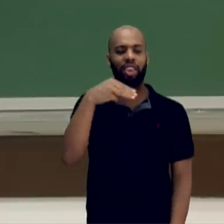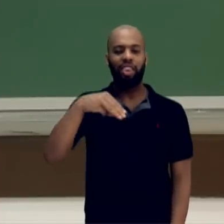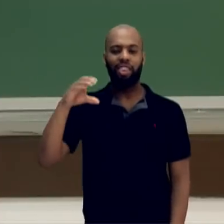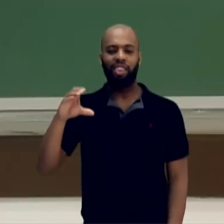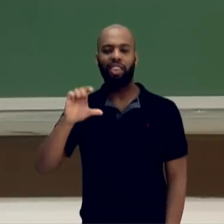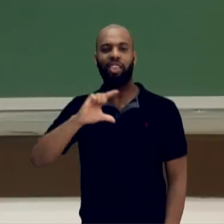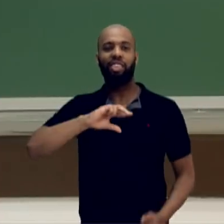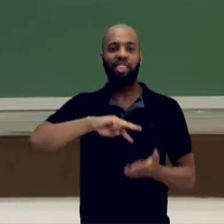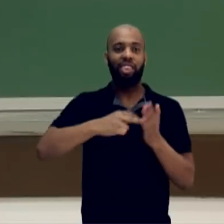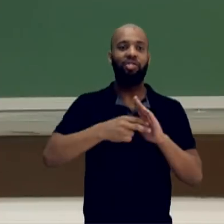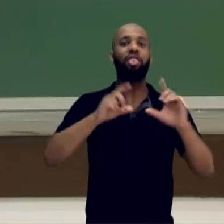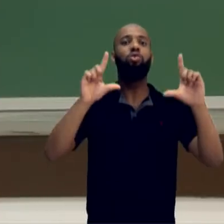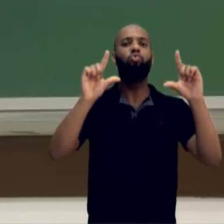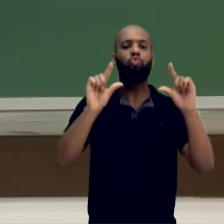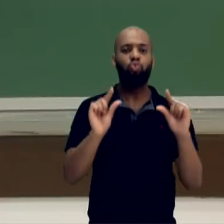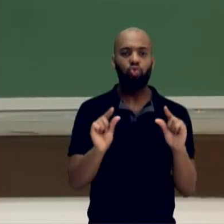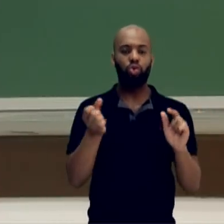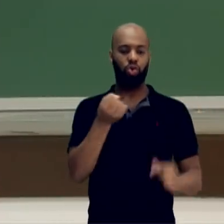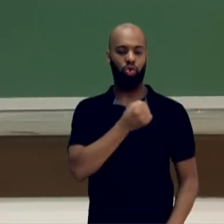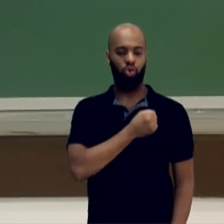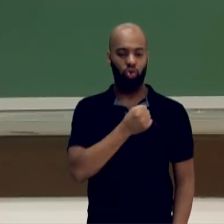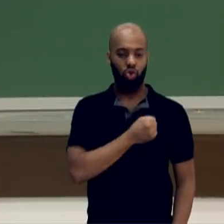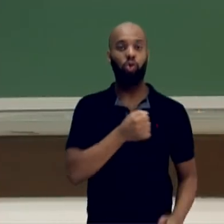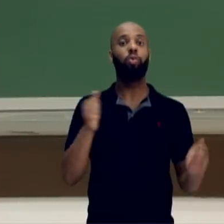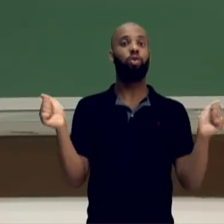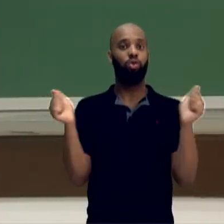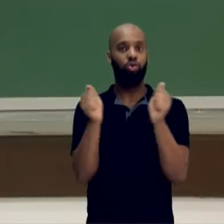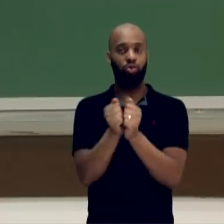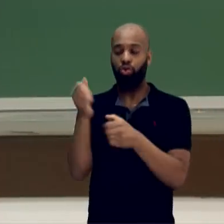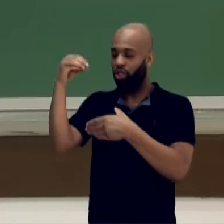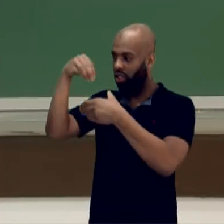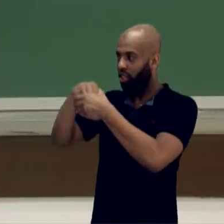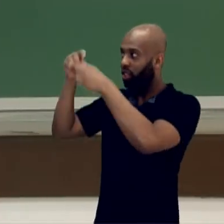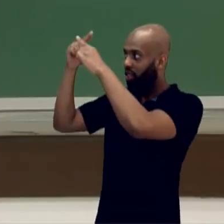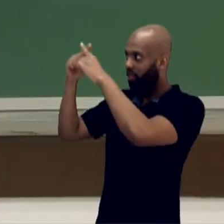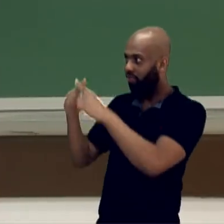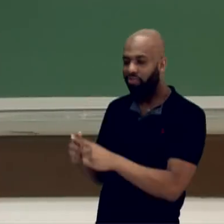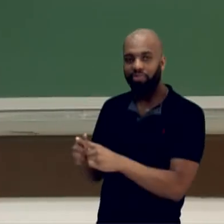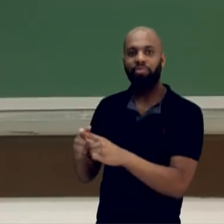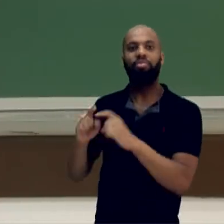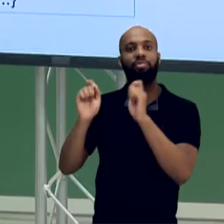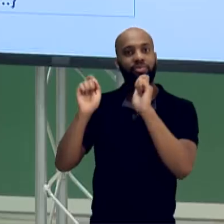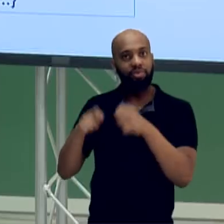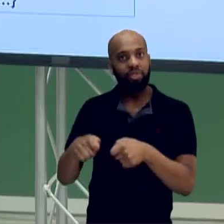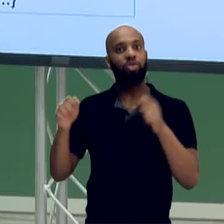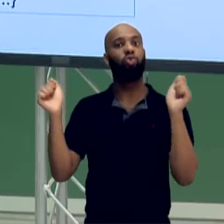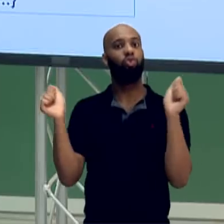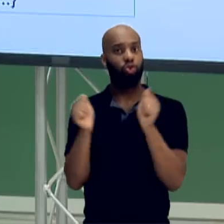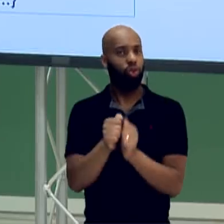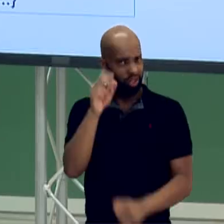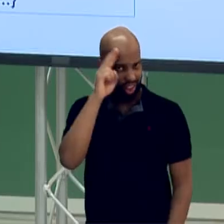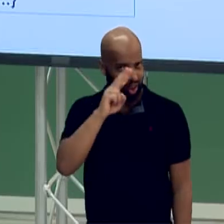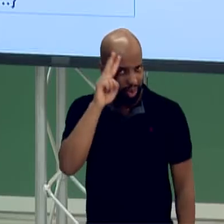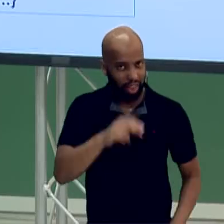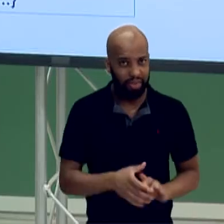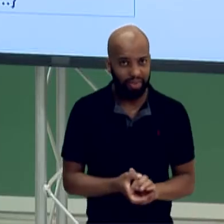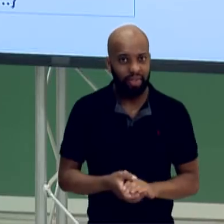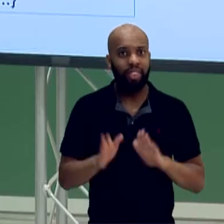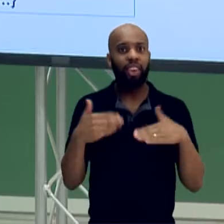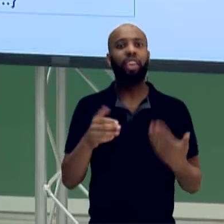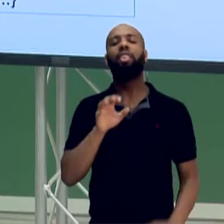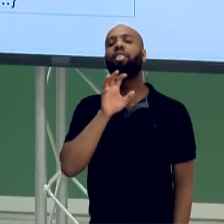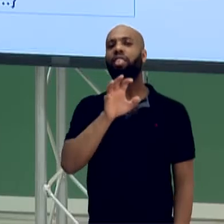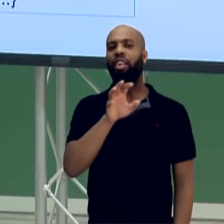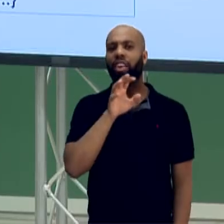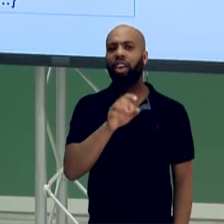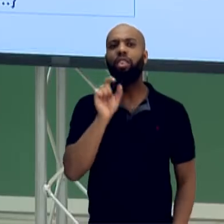MMC? Do menor, do mínimo, da tabuada, que é possível ao mesmo tempo? É